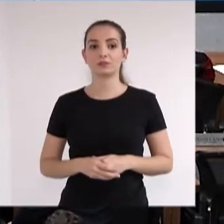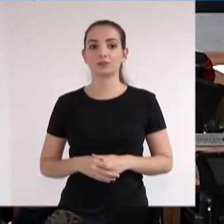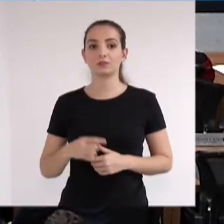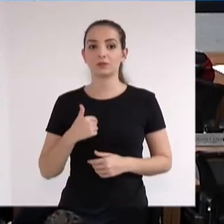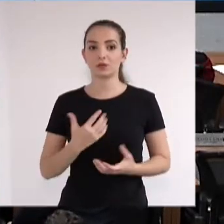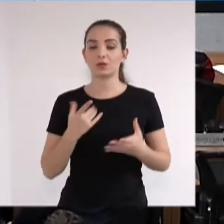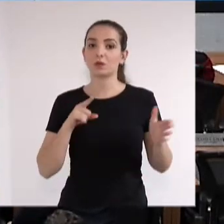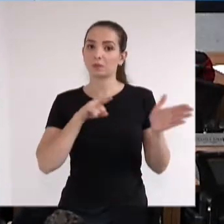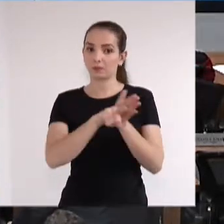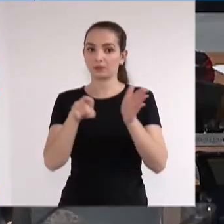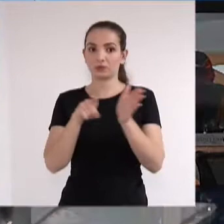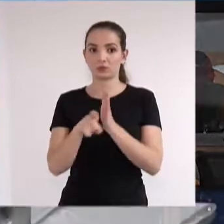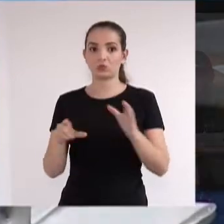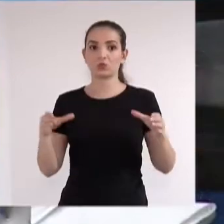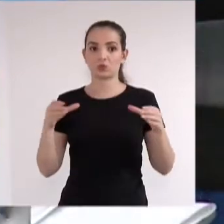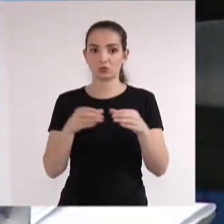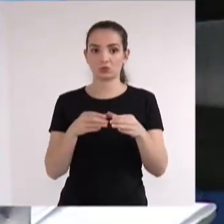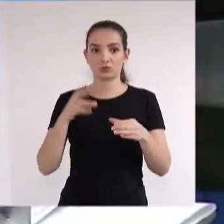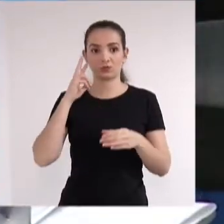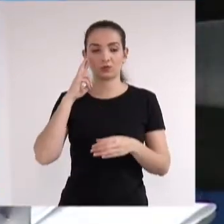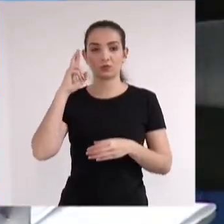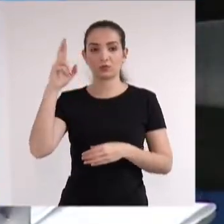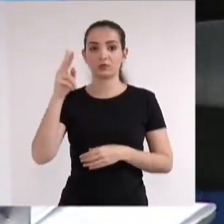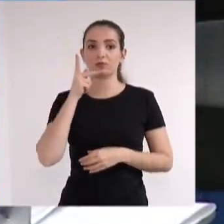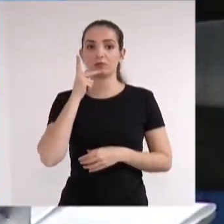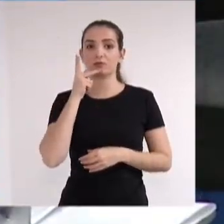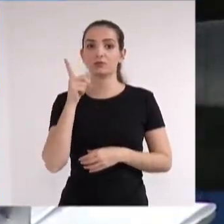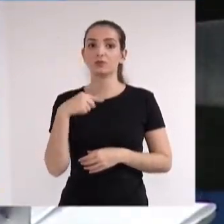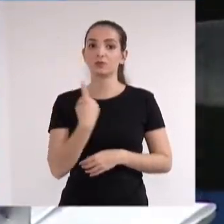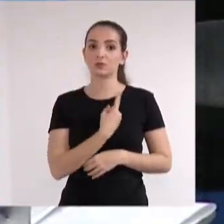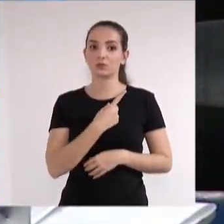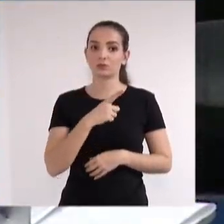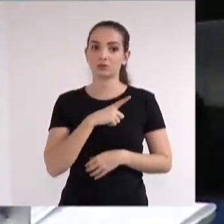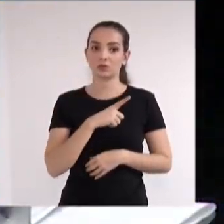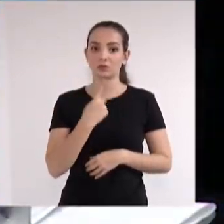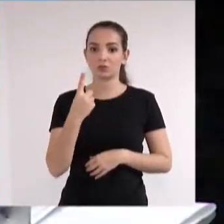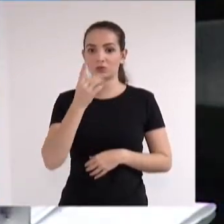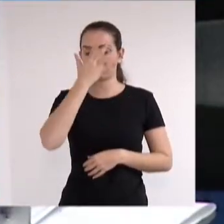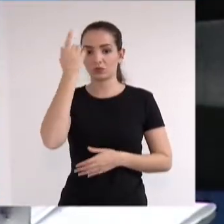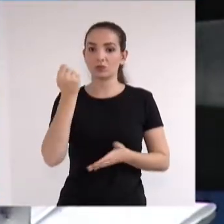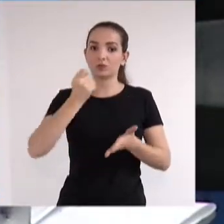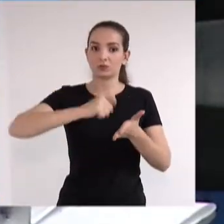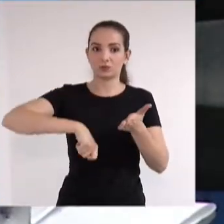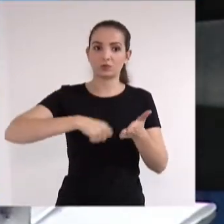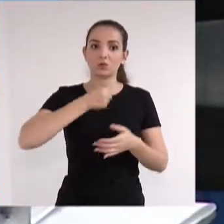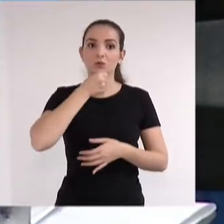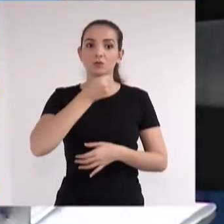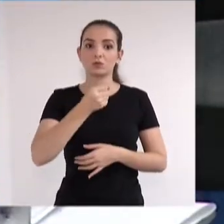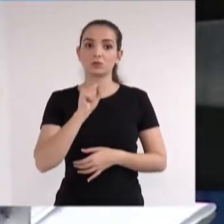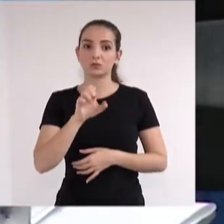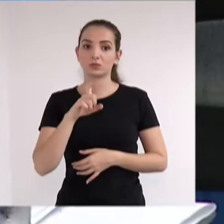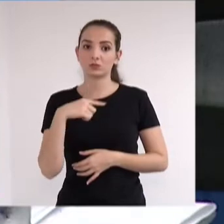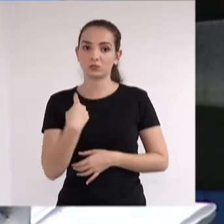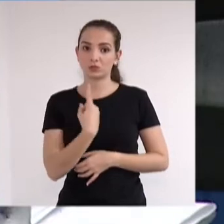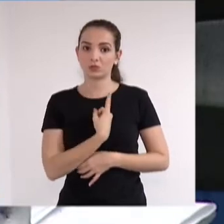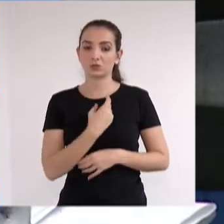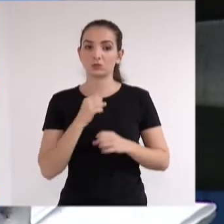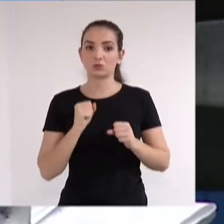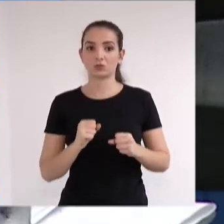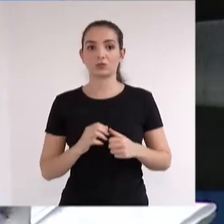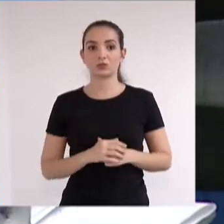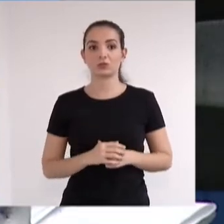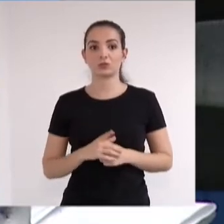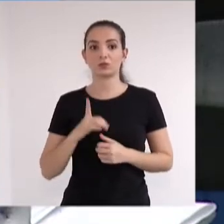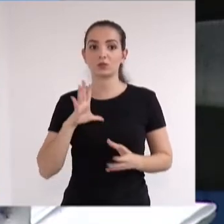quero consultar as lideranças partidárias. Nós temos um orador inscrito para falar, se nós podemos suprimir